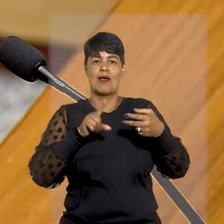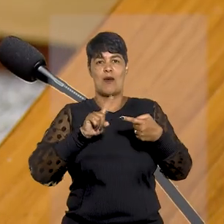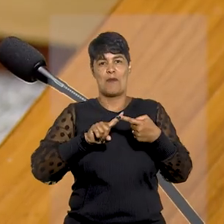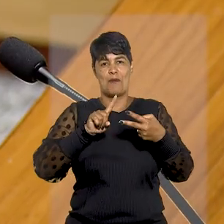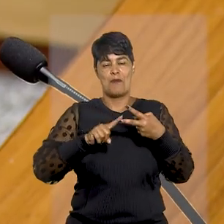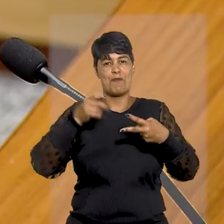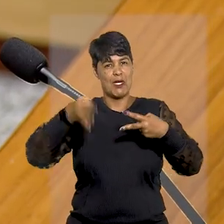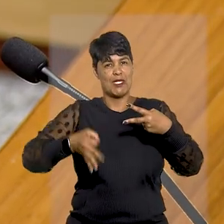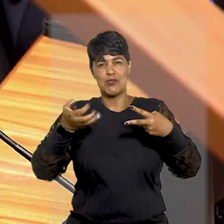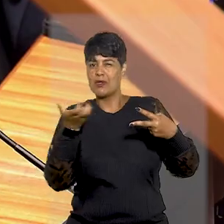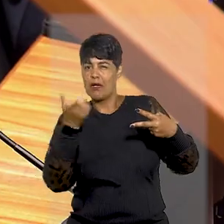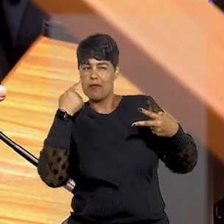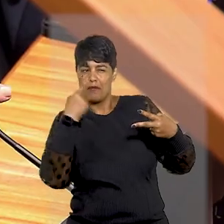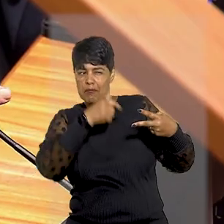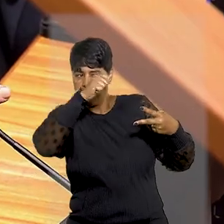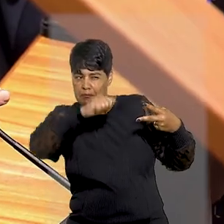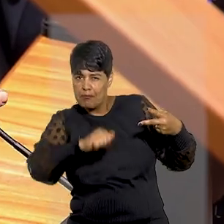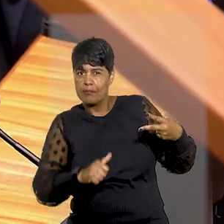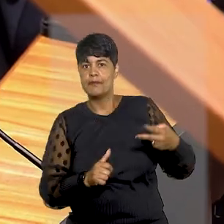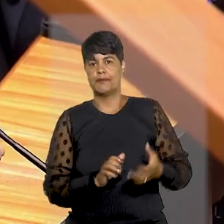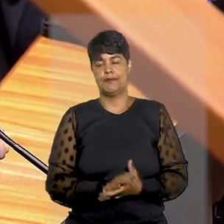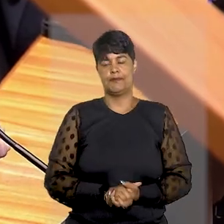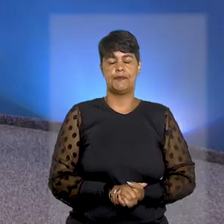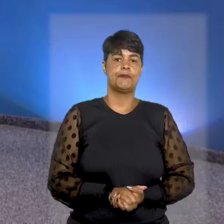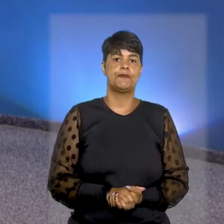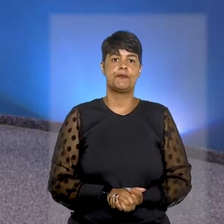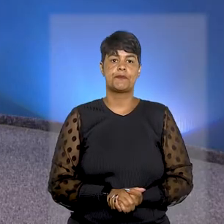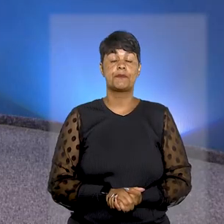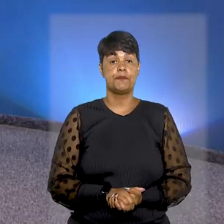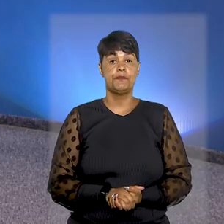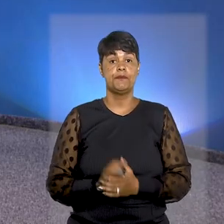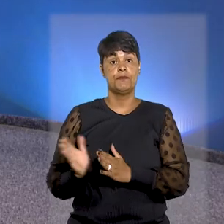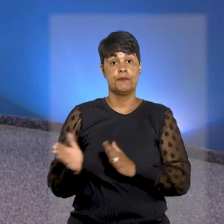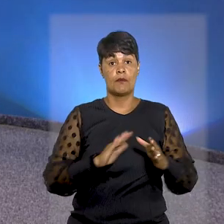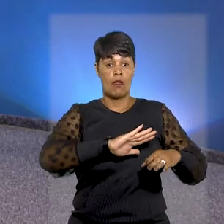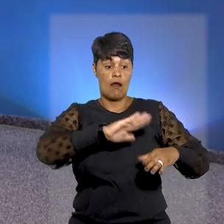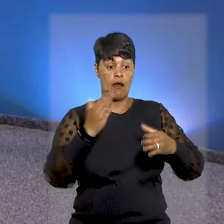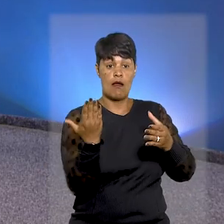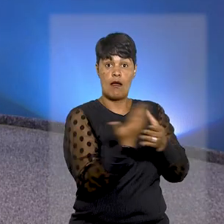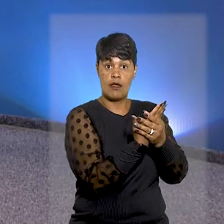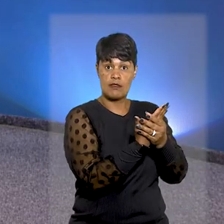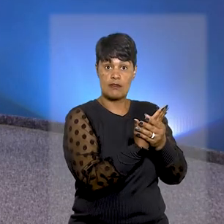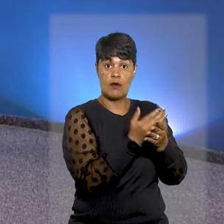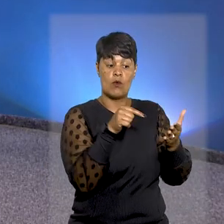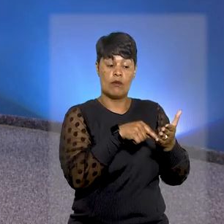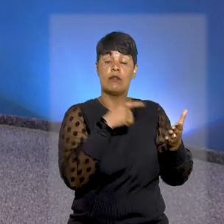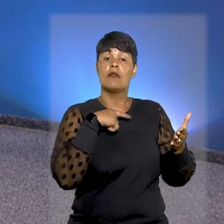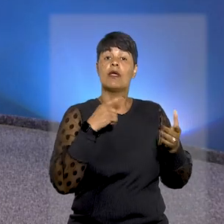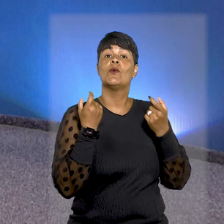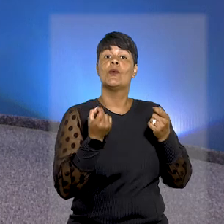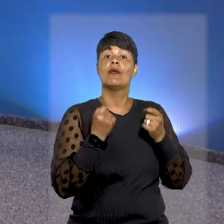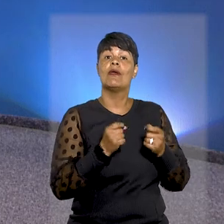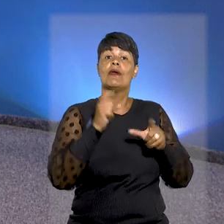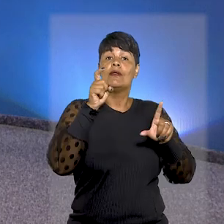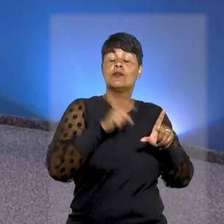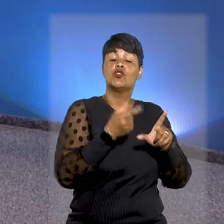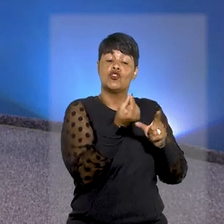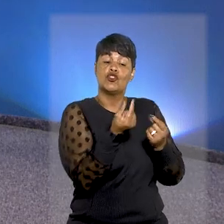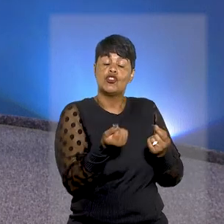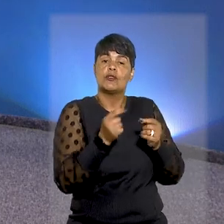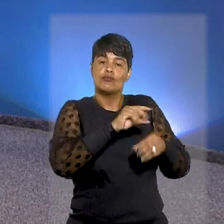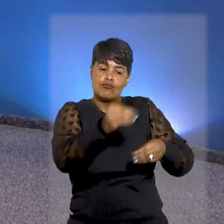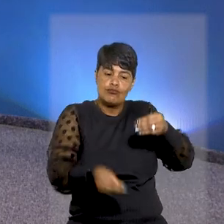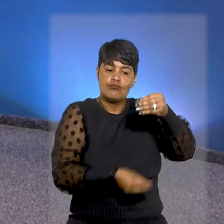ministros Sebastião Rei Júnior e Antônio Saldanha palheiro ação em Juizado gera renúncia a crédito excedente